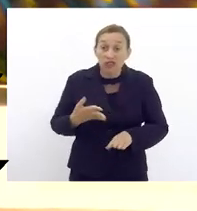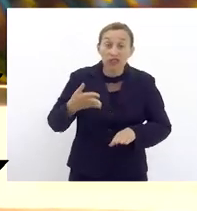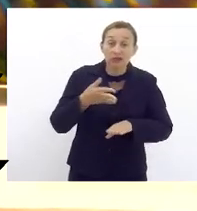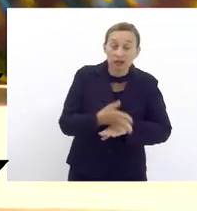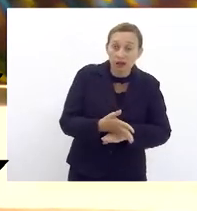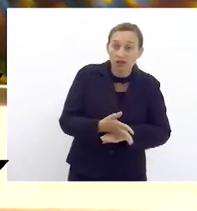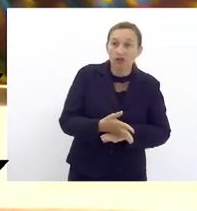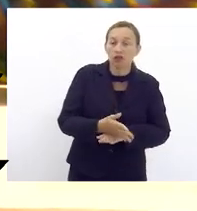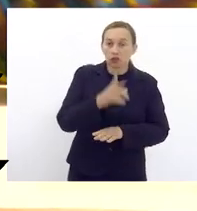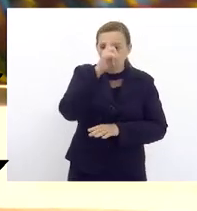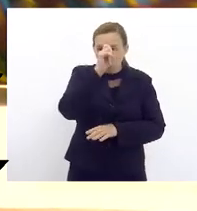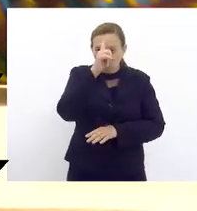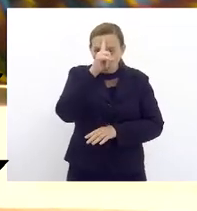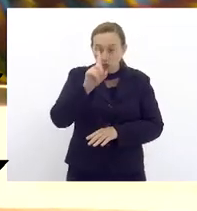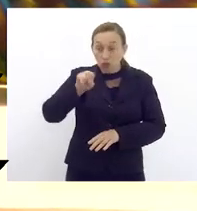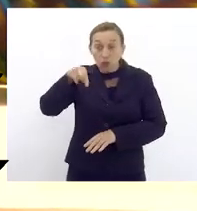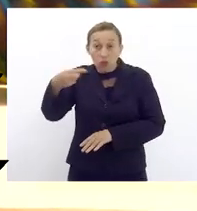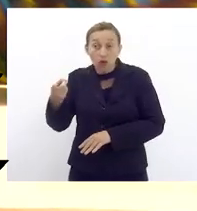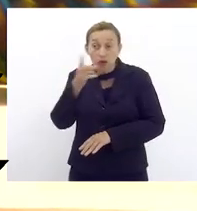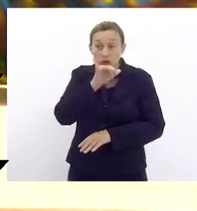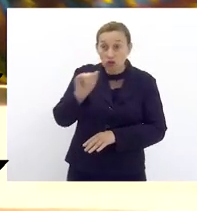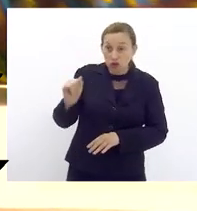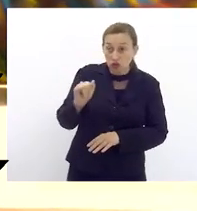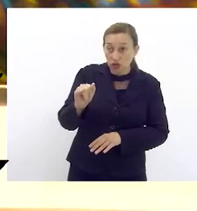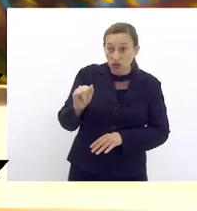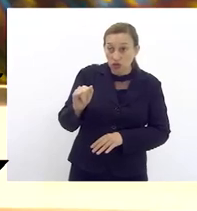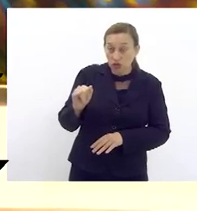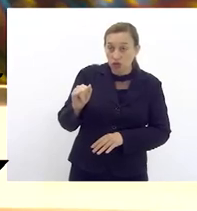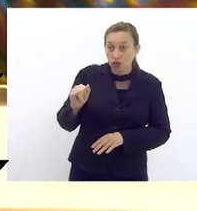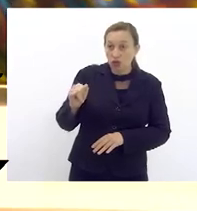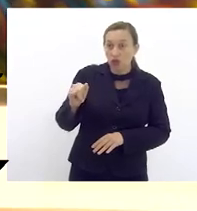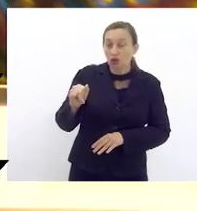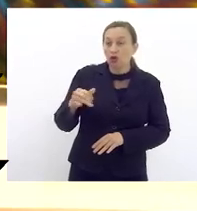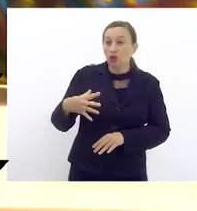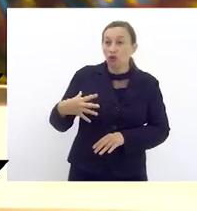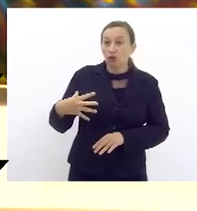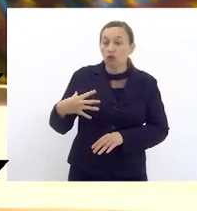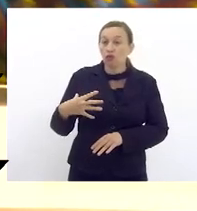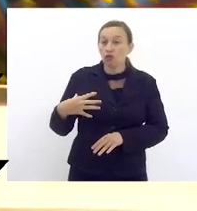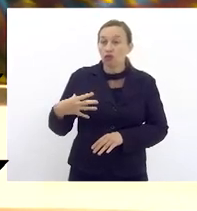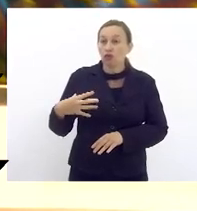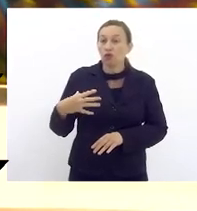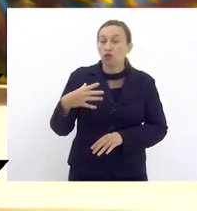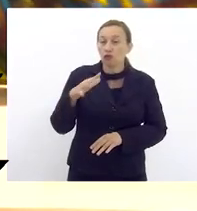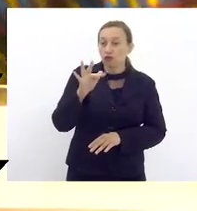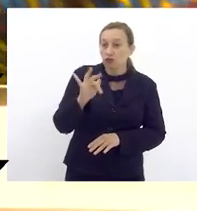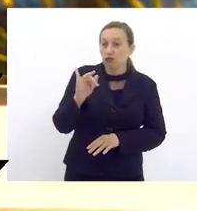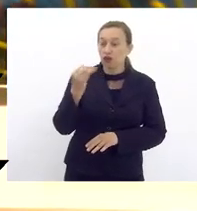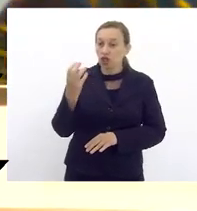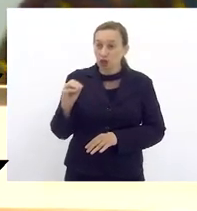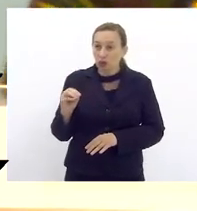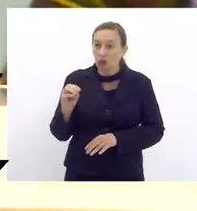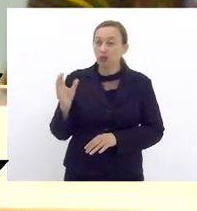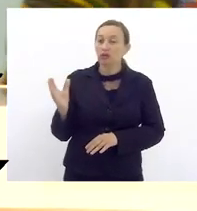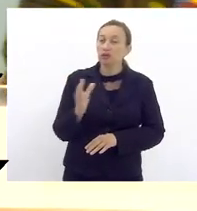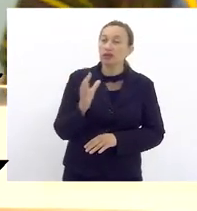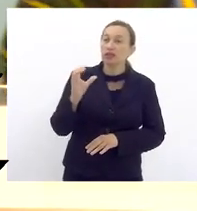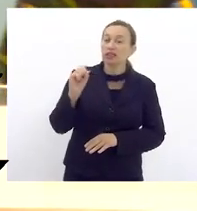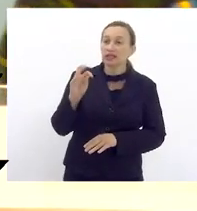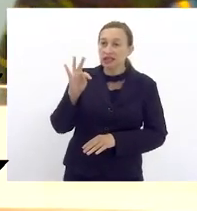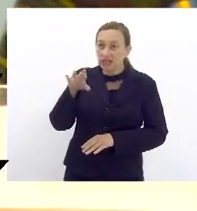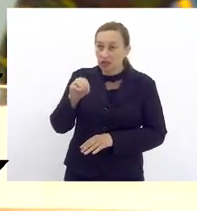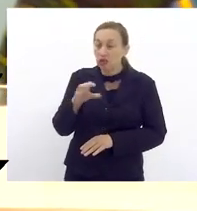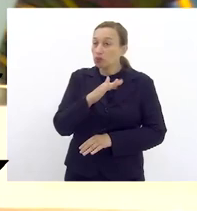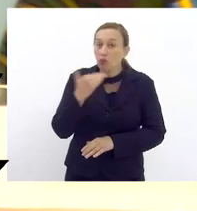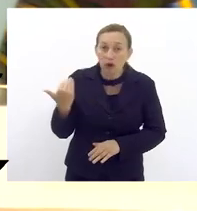né e ela teve no dia seguinte o filho dela de Santo vê a óbito né e todo mundo presenciou isso né